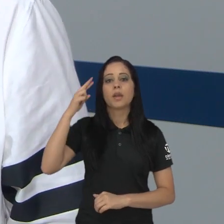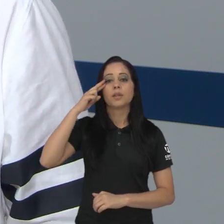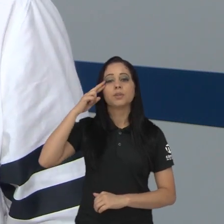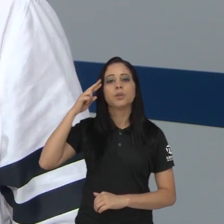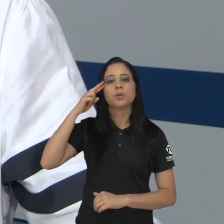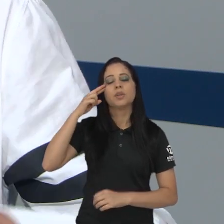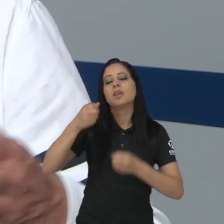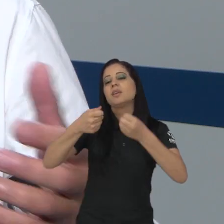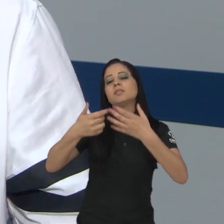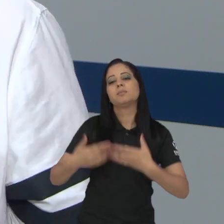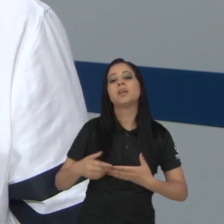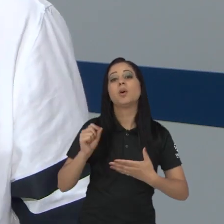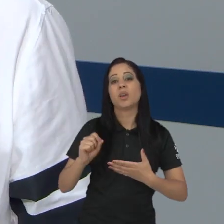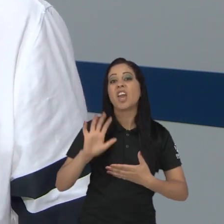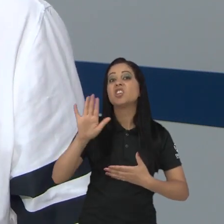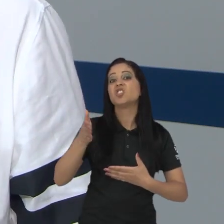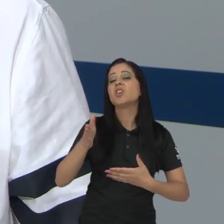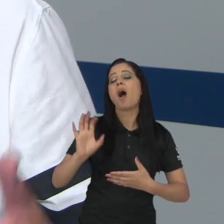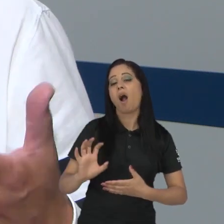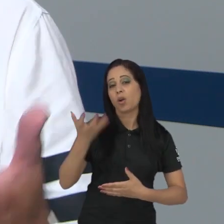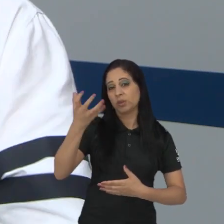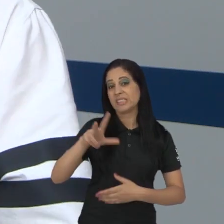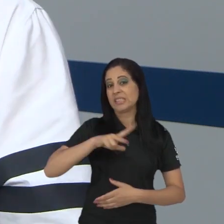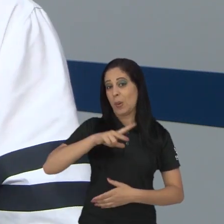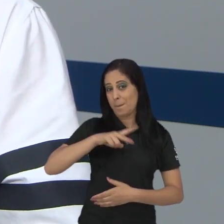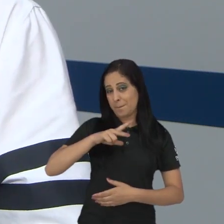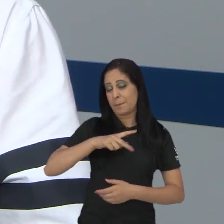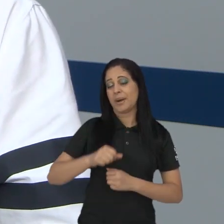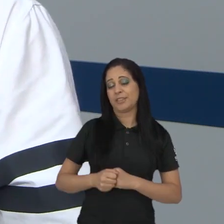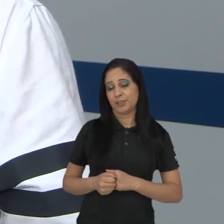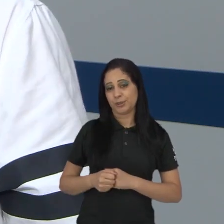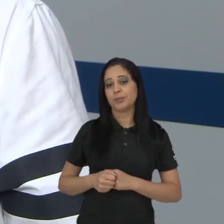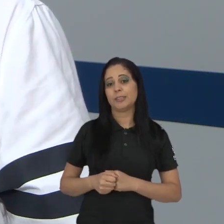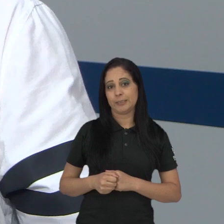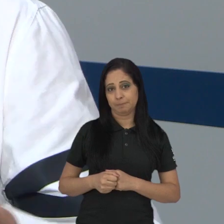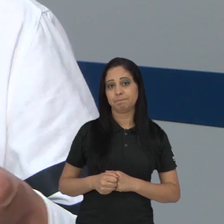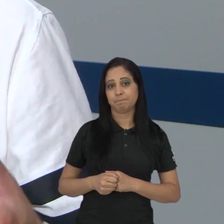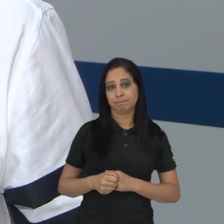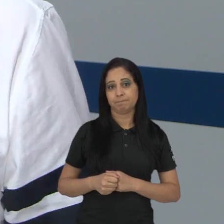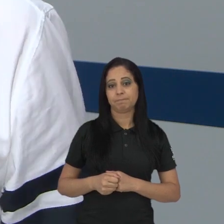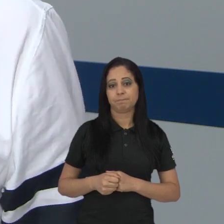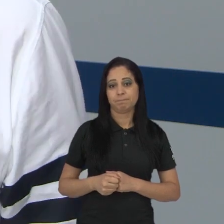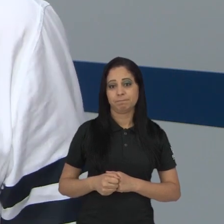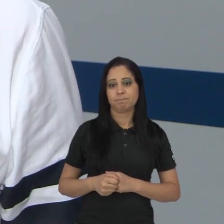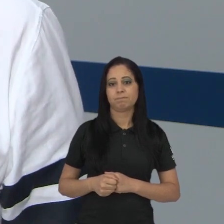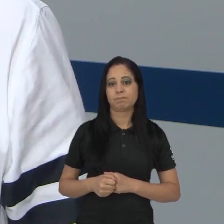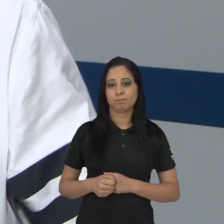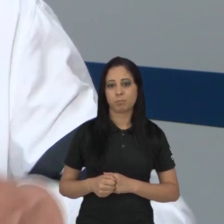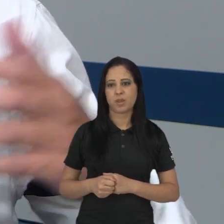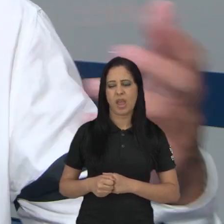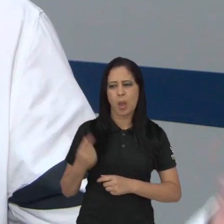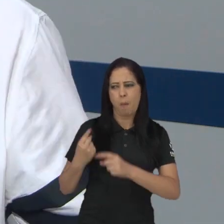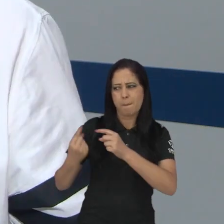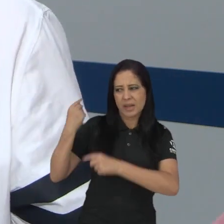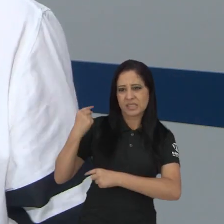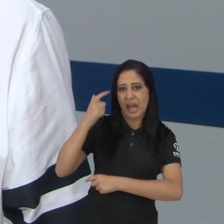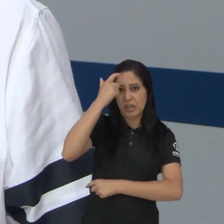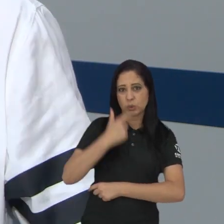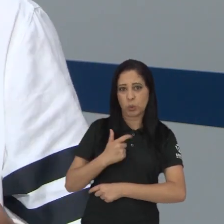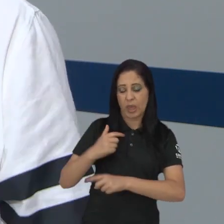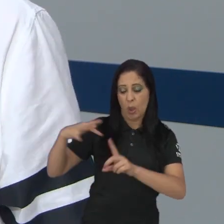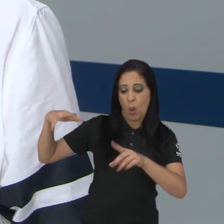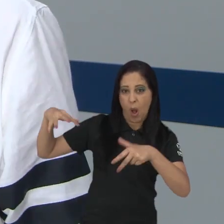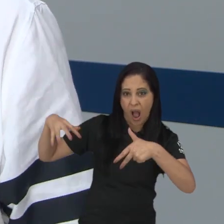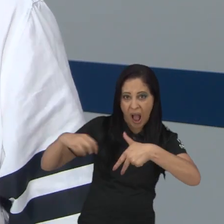Rogério Dacazem, inclusive, viveu um caso pessoal que pode exemplificar como esse gesto salva vidas. Tempos atrás,